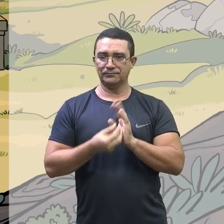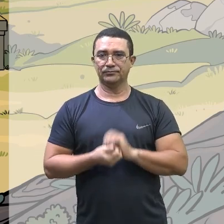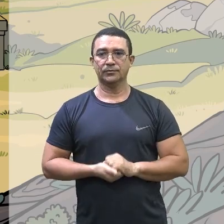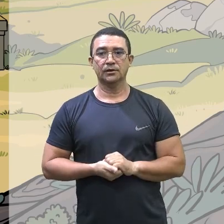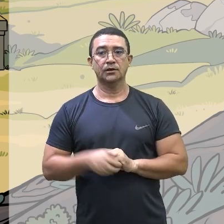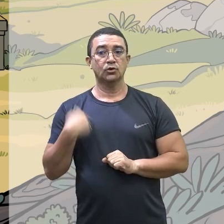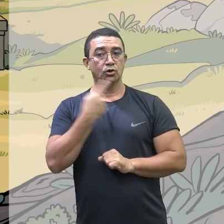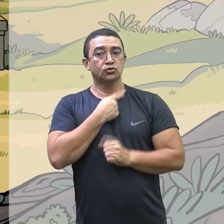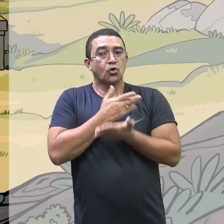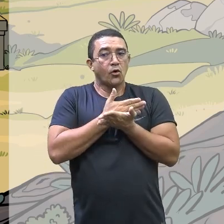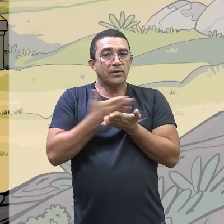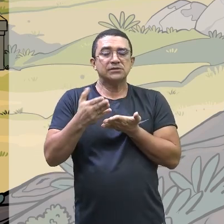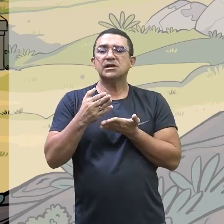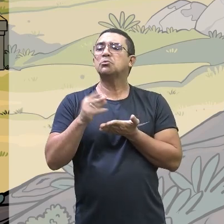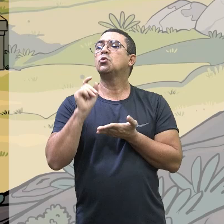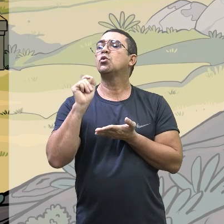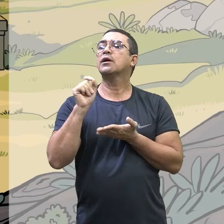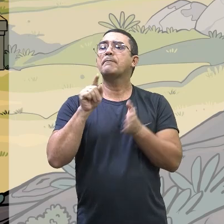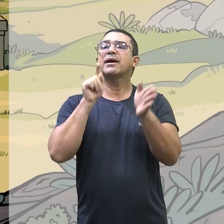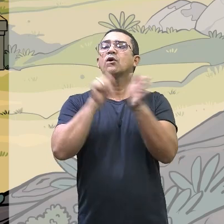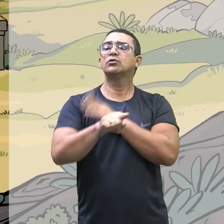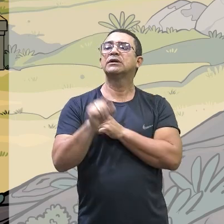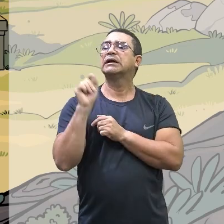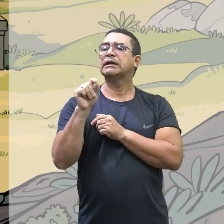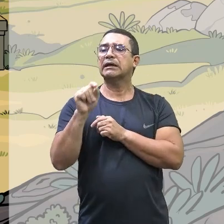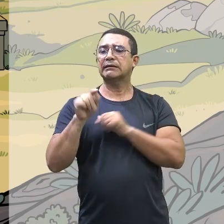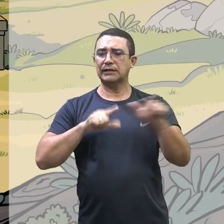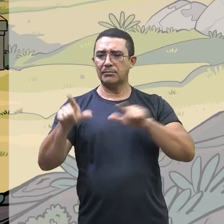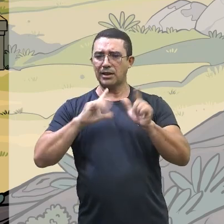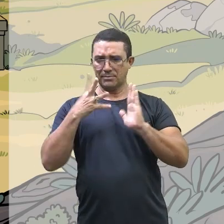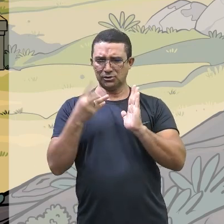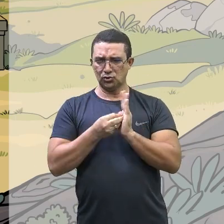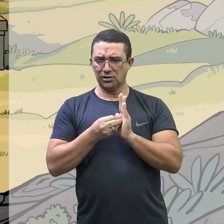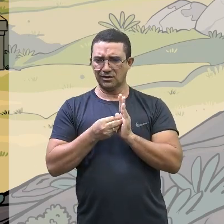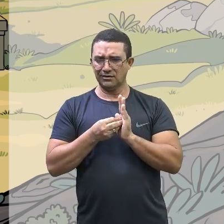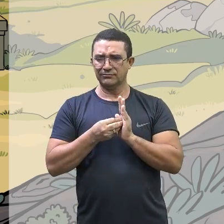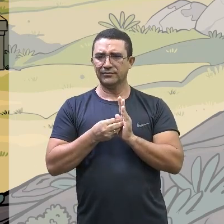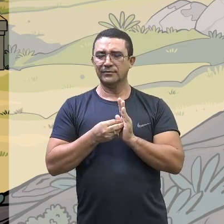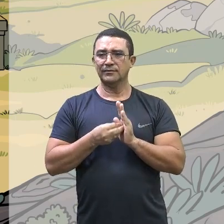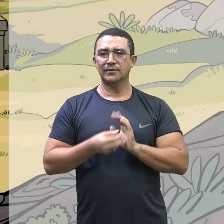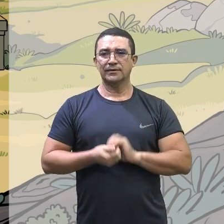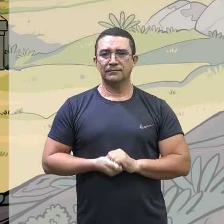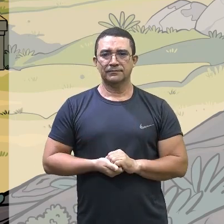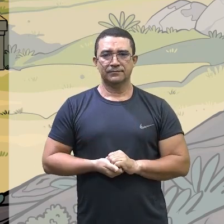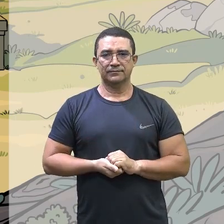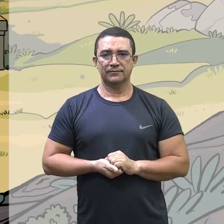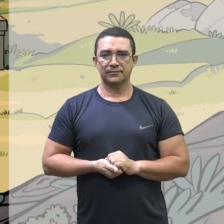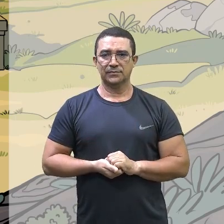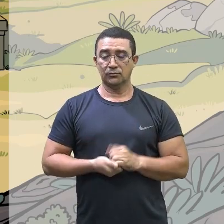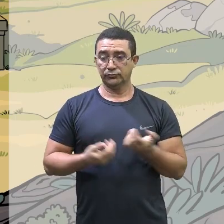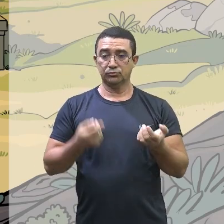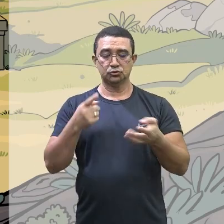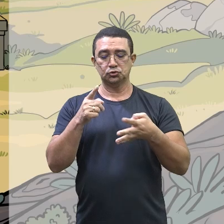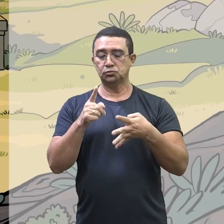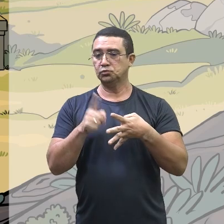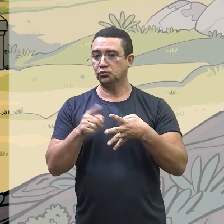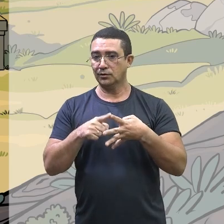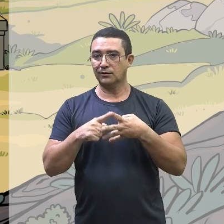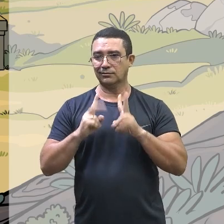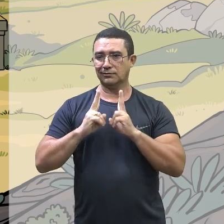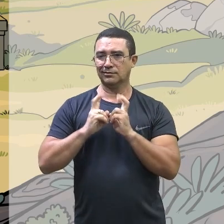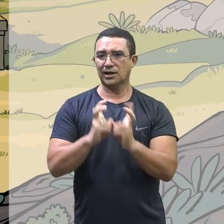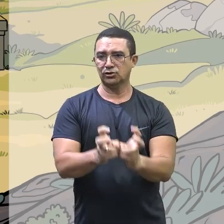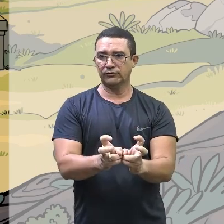falando que quem trabalha na Amazônia trabalha em quê? E a gente falou para você que uma das atividades é o extrativismo, não é isso, professora